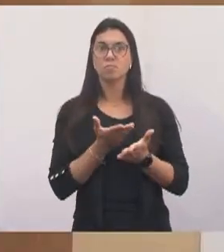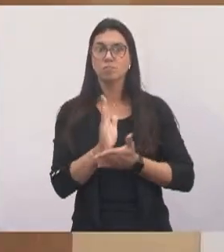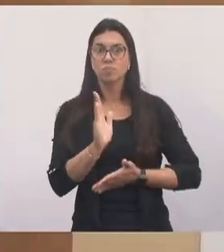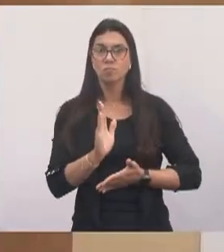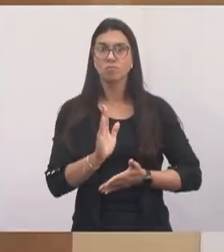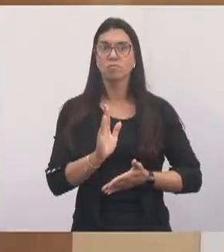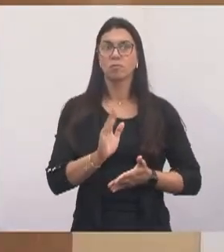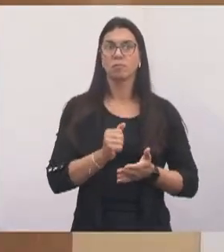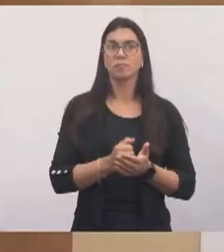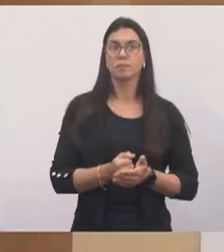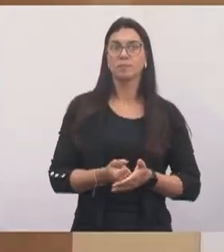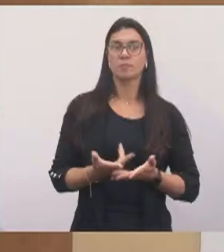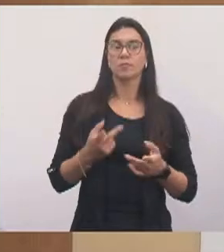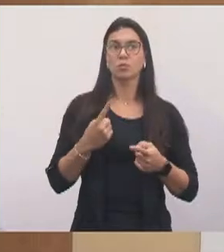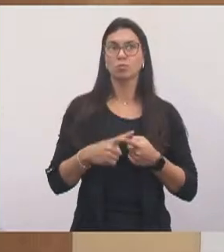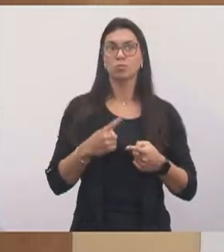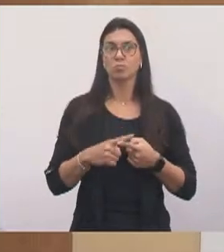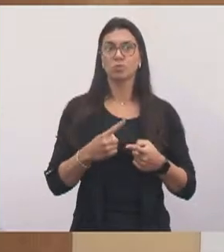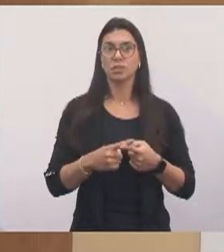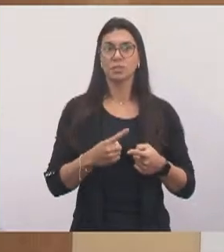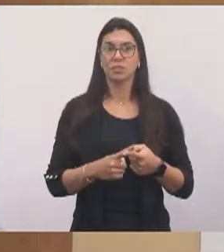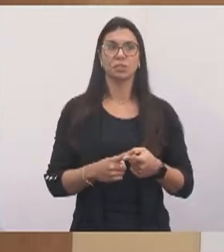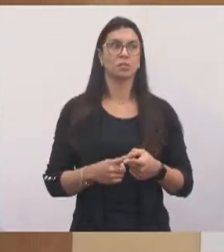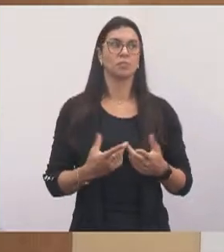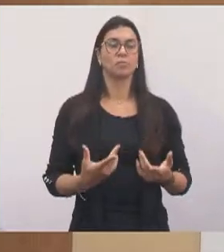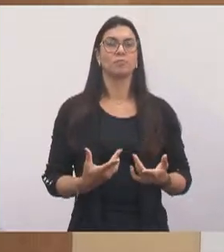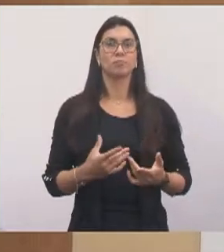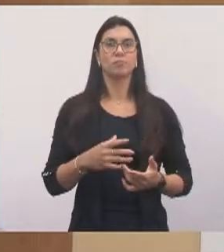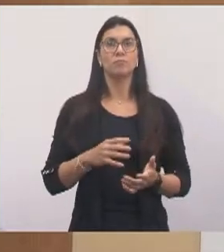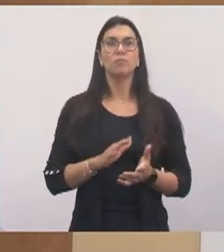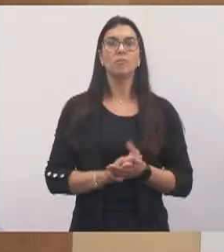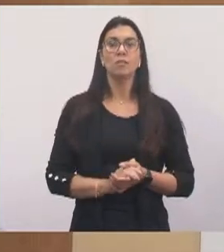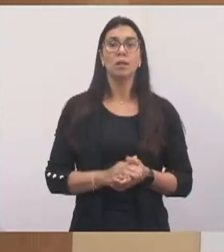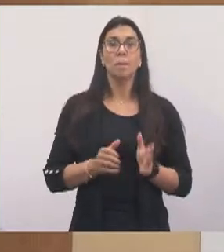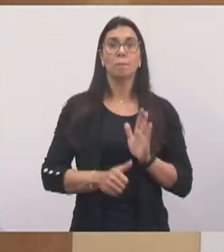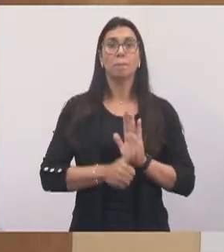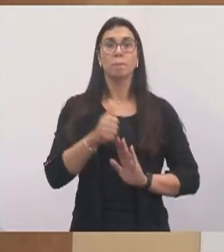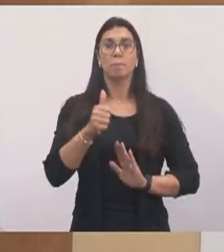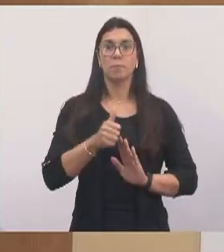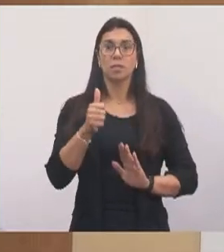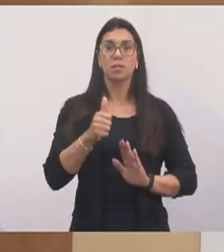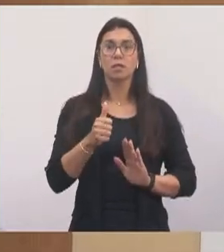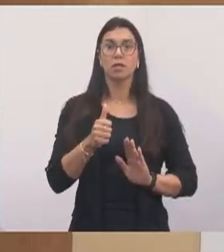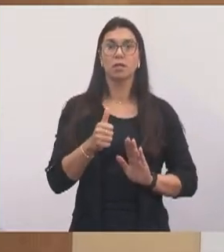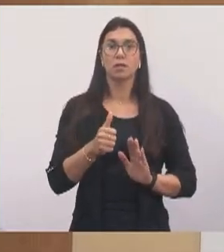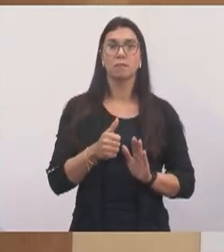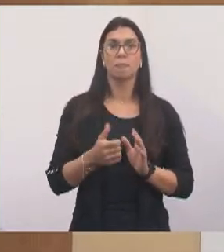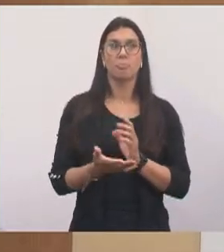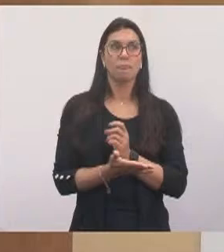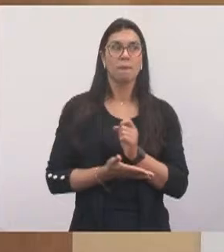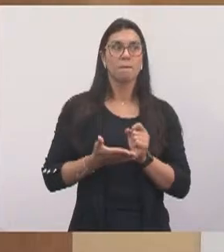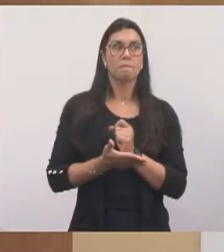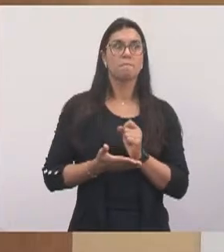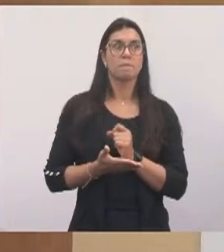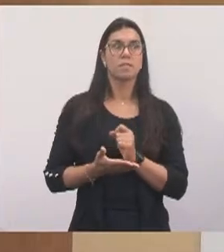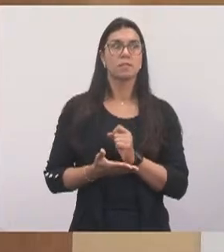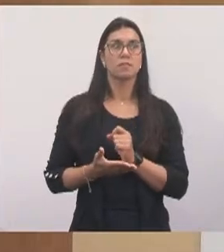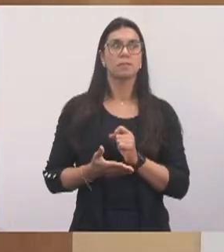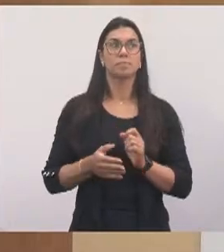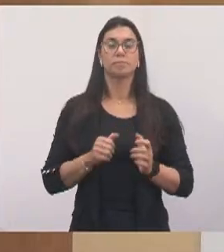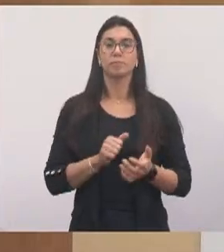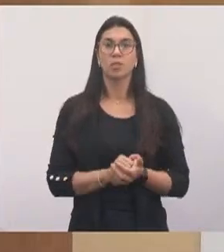sob o fundamento que afrontava o princípio da isonomia. Primeiro, que afronta o princípio da isonomia quando a gente